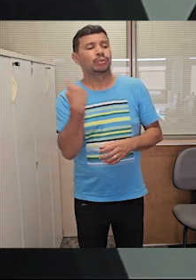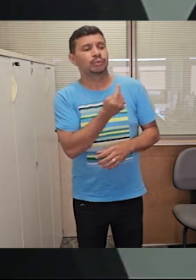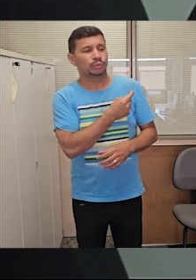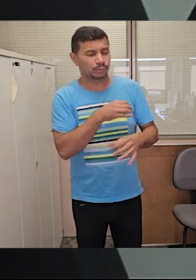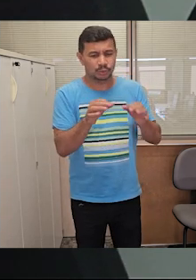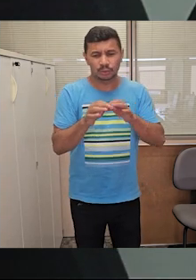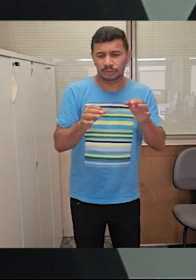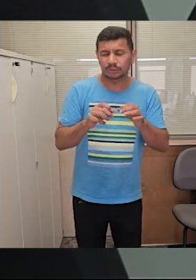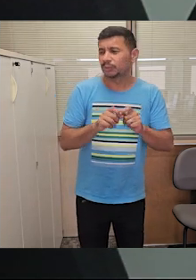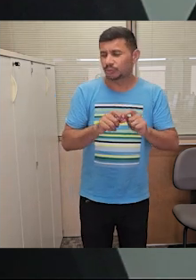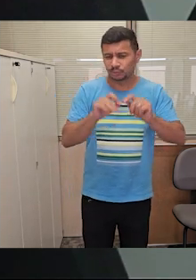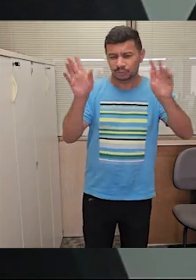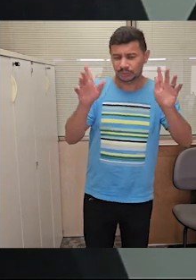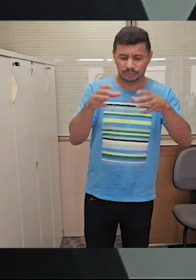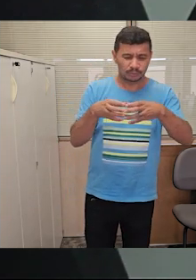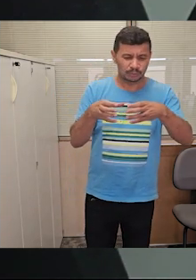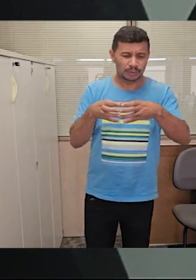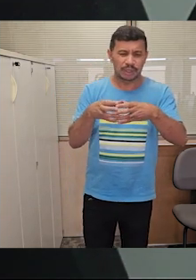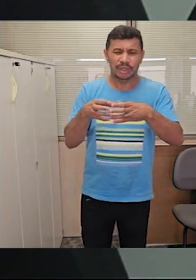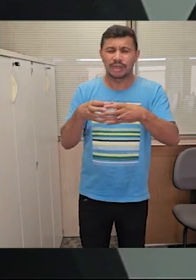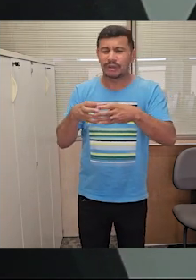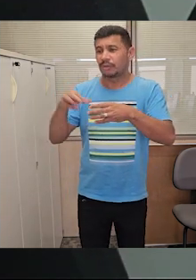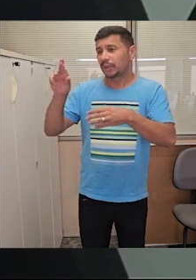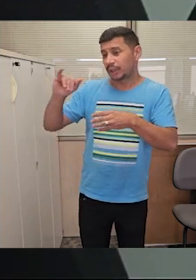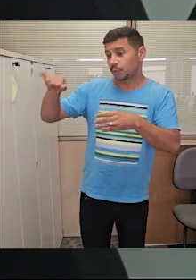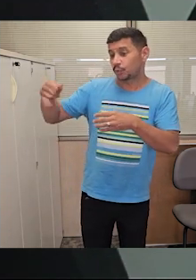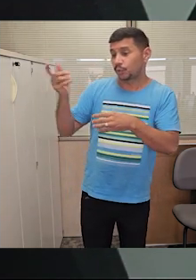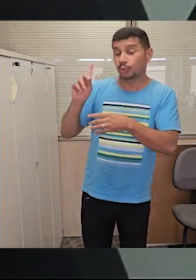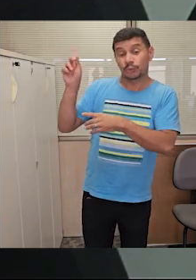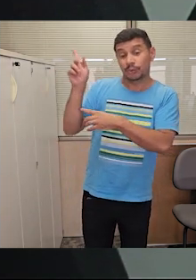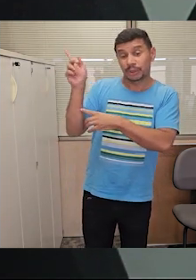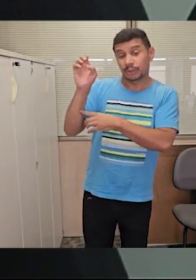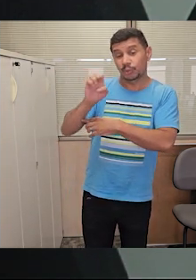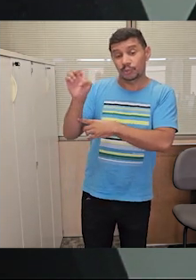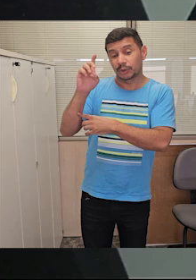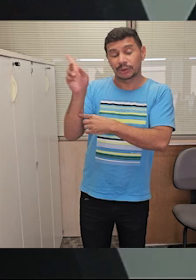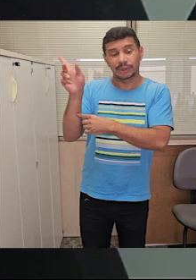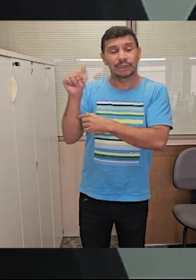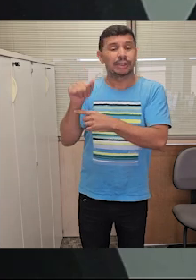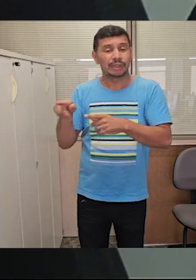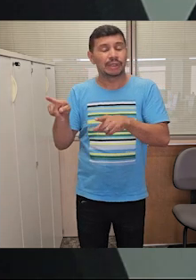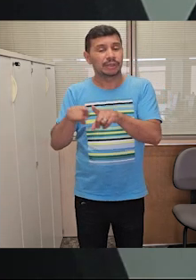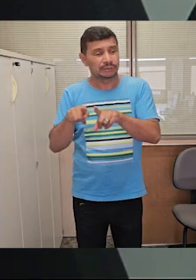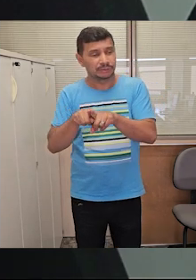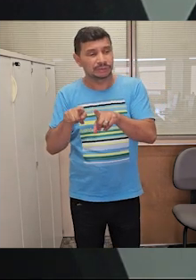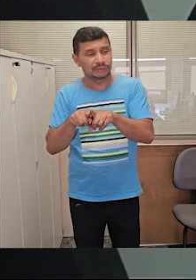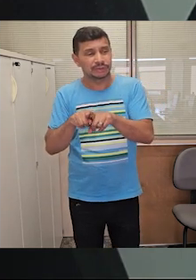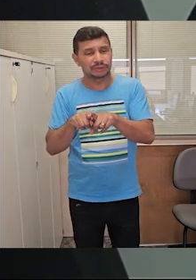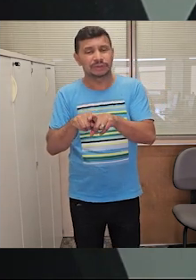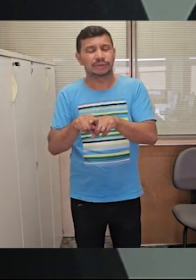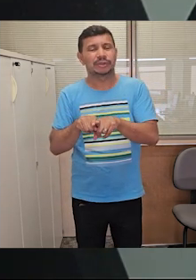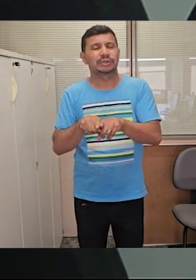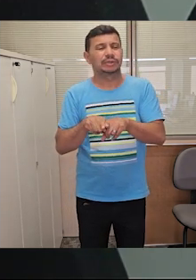organizamos uma outra manifestação, depois de continuar a repressão no Rio, também convocada pelo CEL, pelo